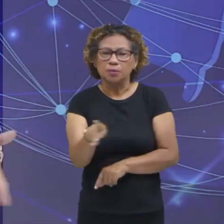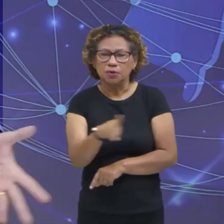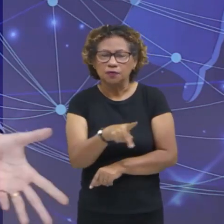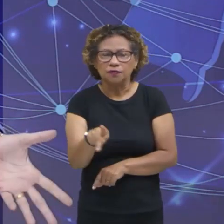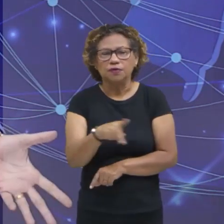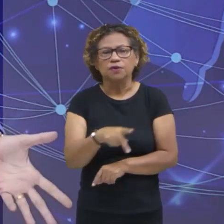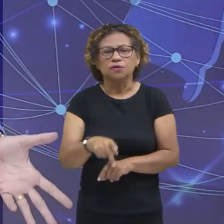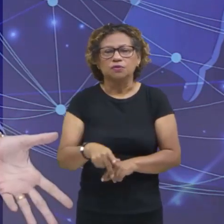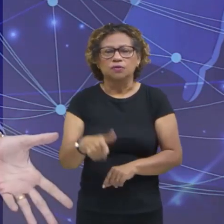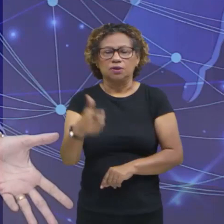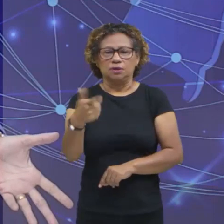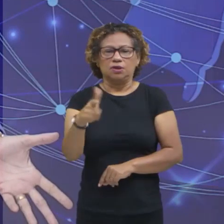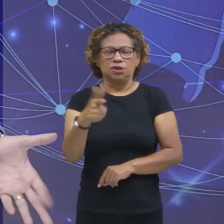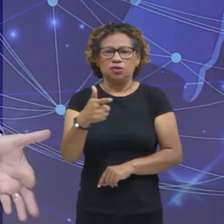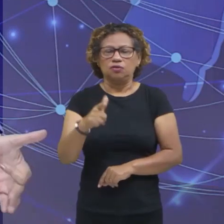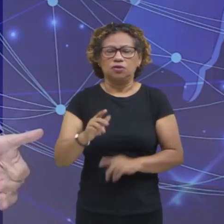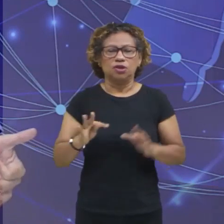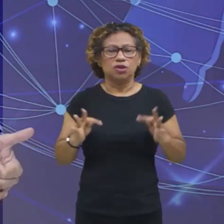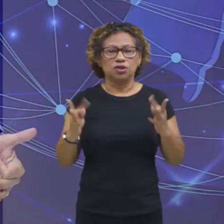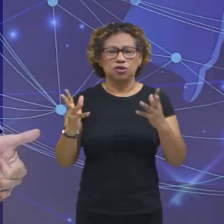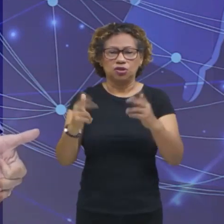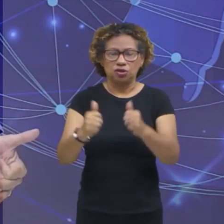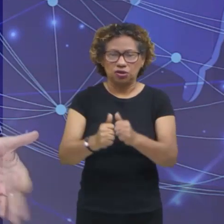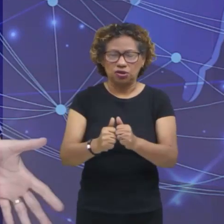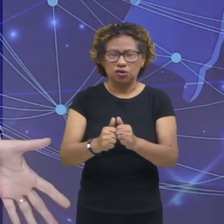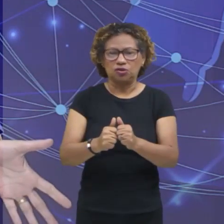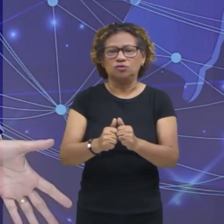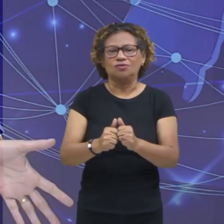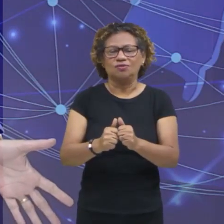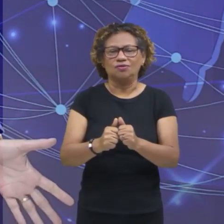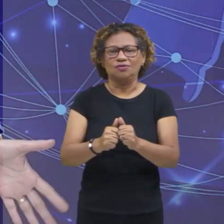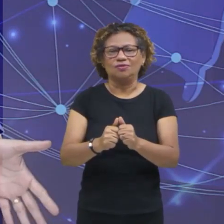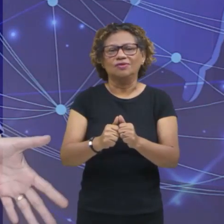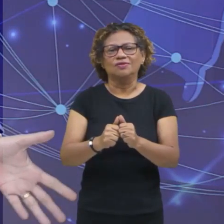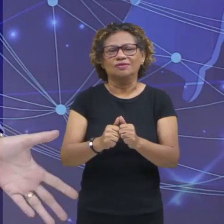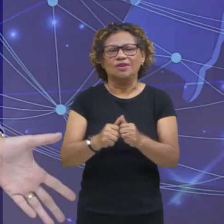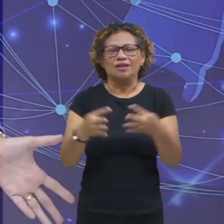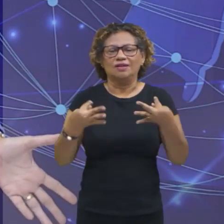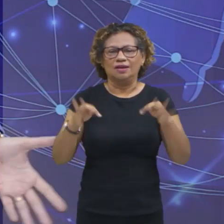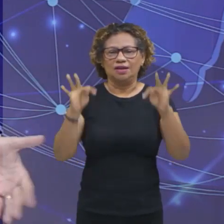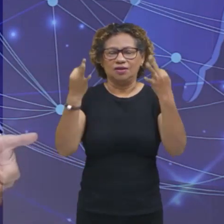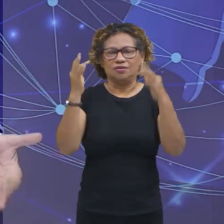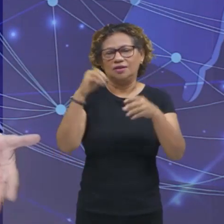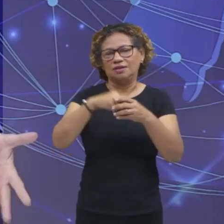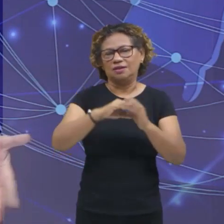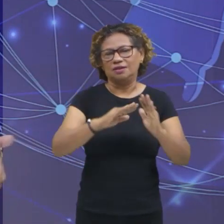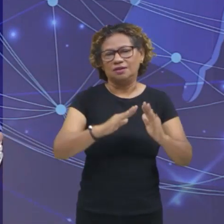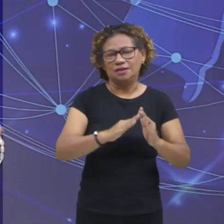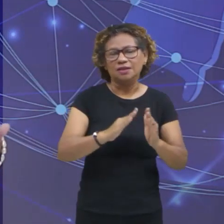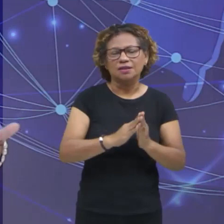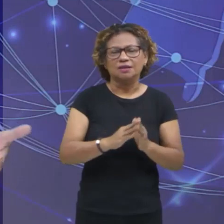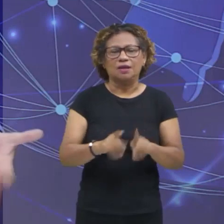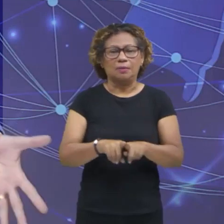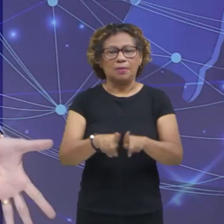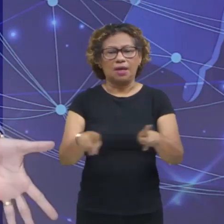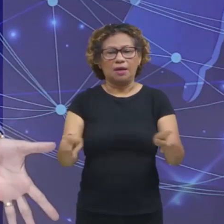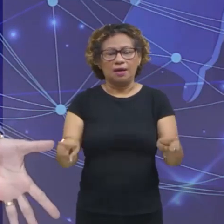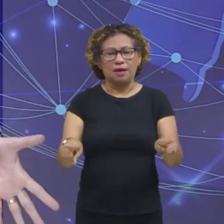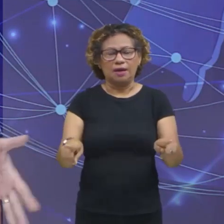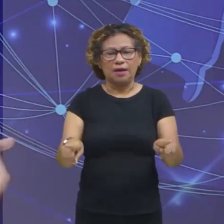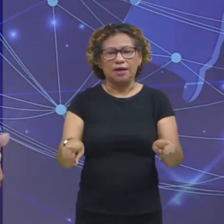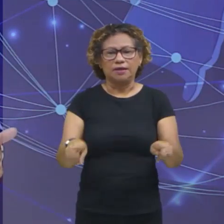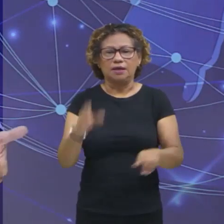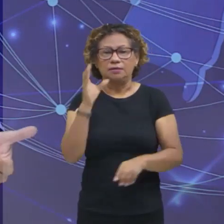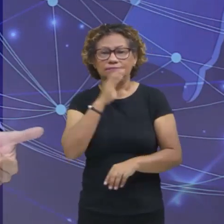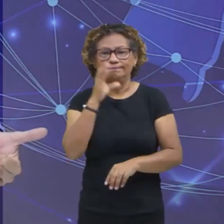não dispõem de todos os recursos tecnológicos, mas como o senhor tem pontuado, professora Vilmara, nós estamos agindo na